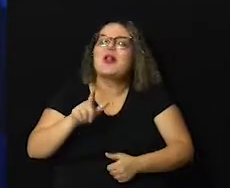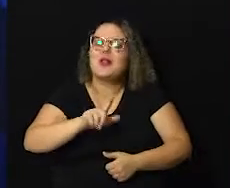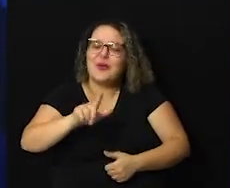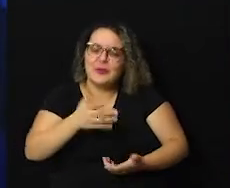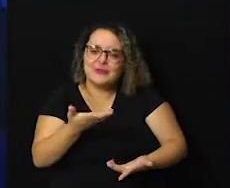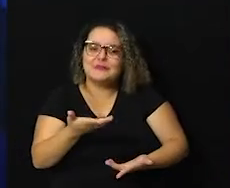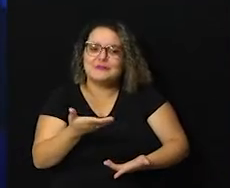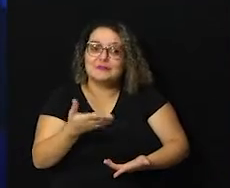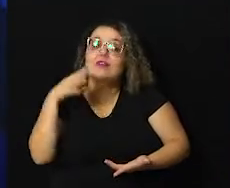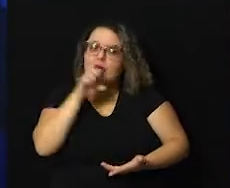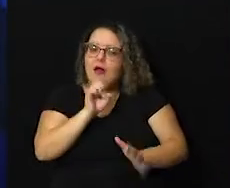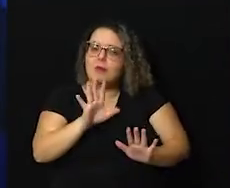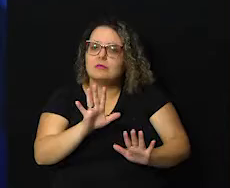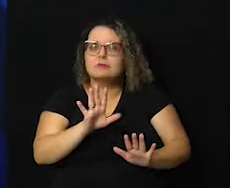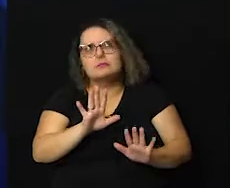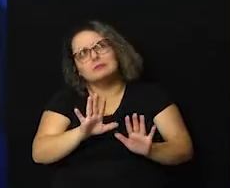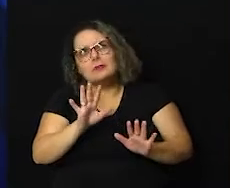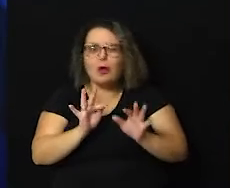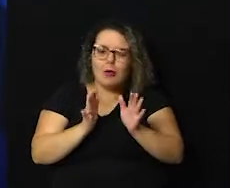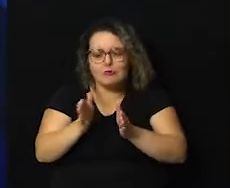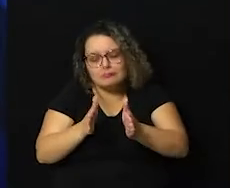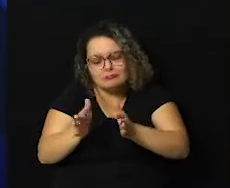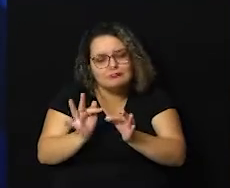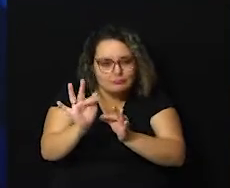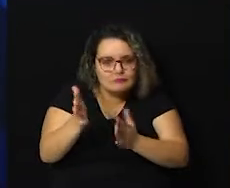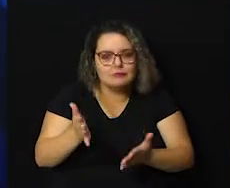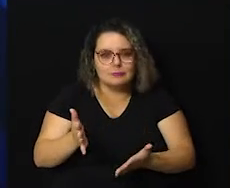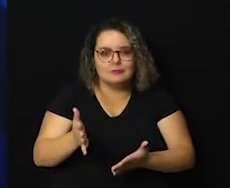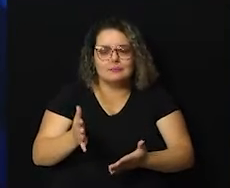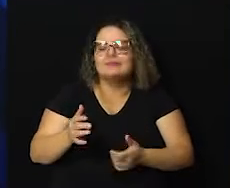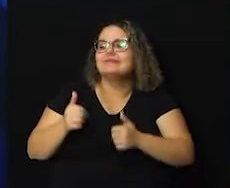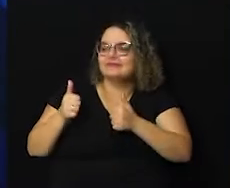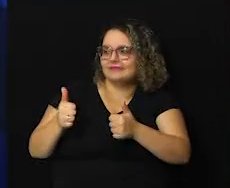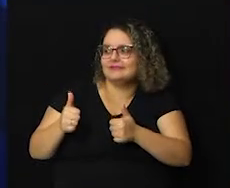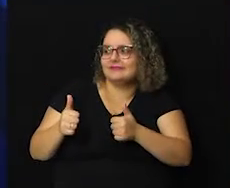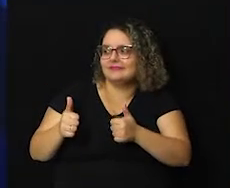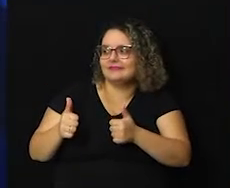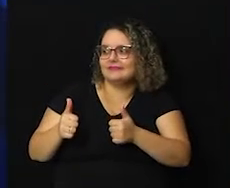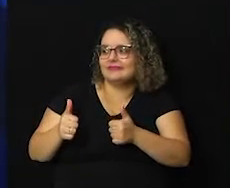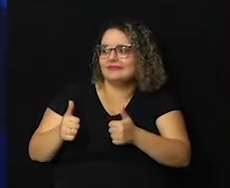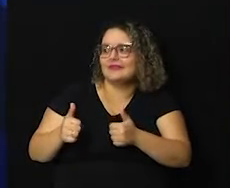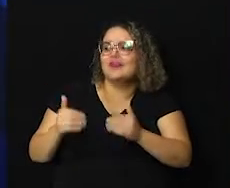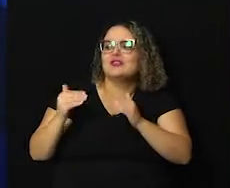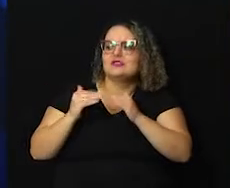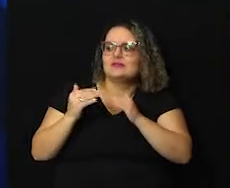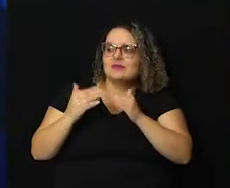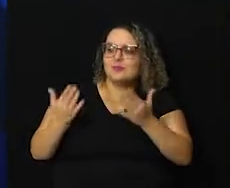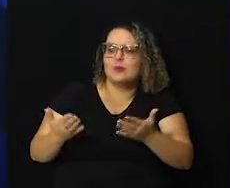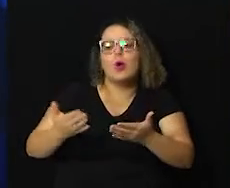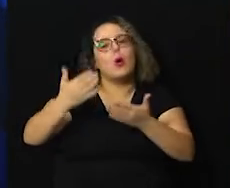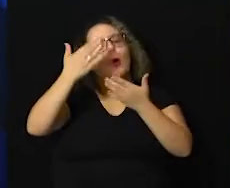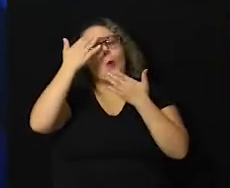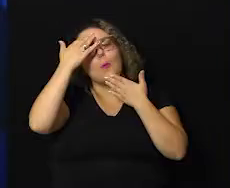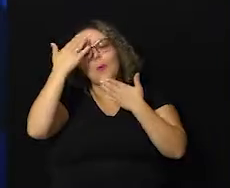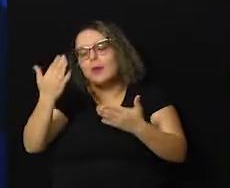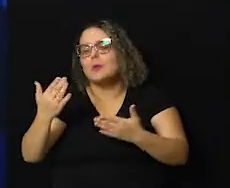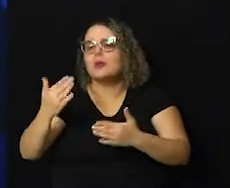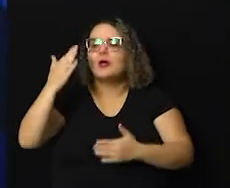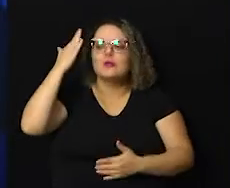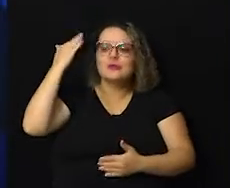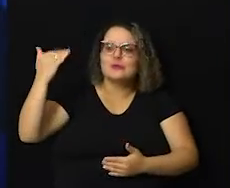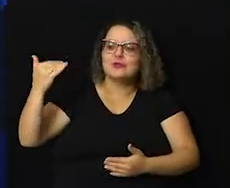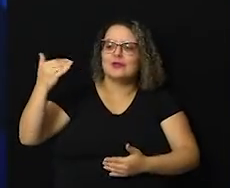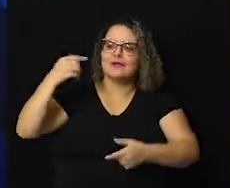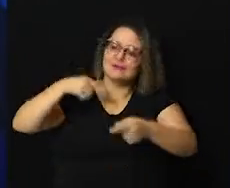gente e claro mas em breve não com breve Mas vai ser em breve Tá certo então já fica o nosso combinado gostava